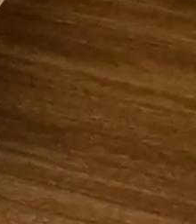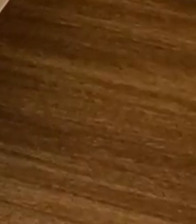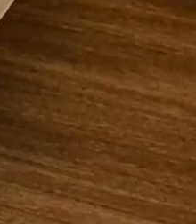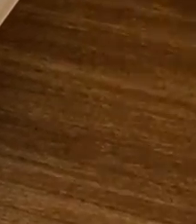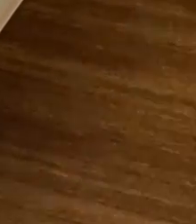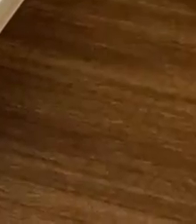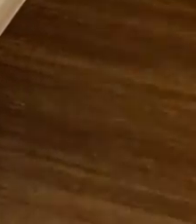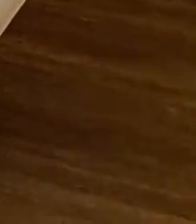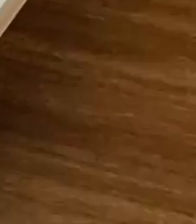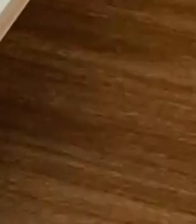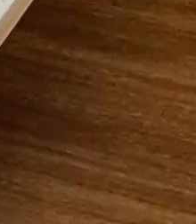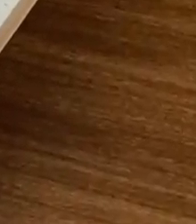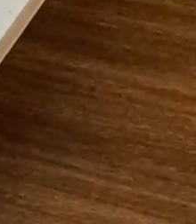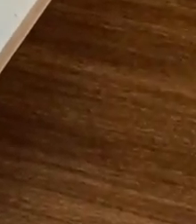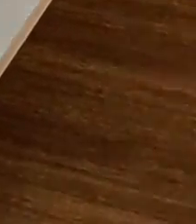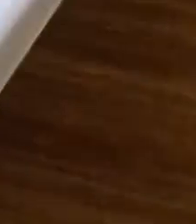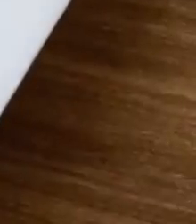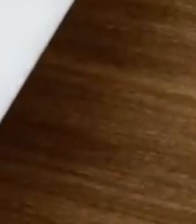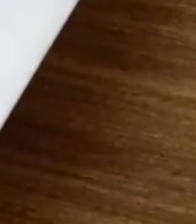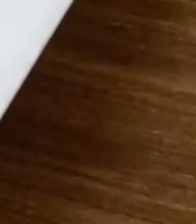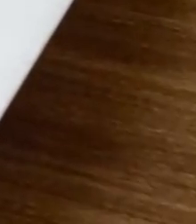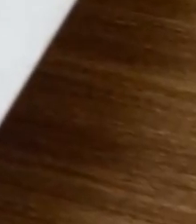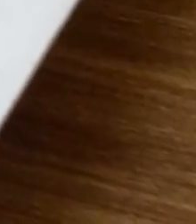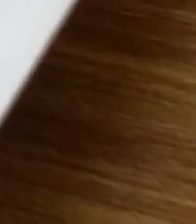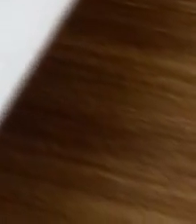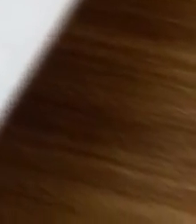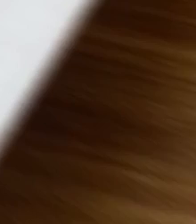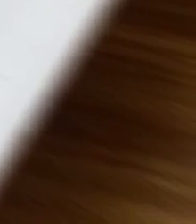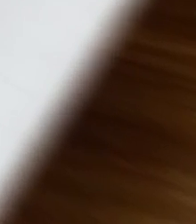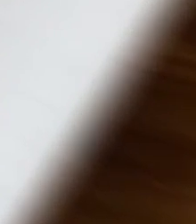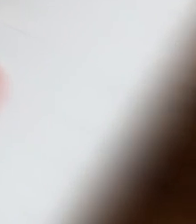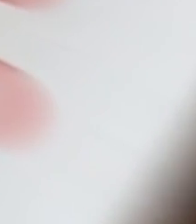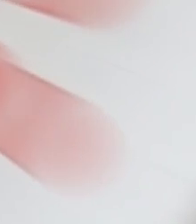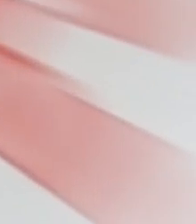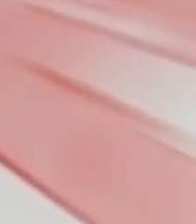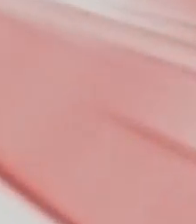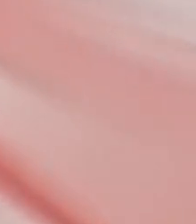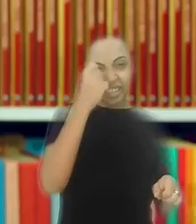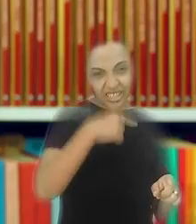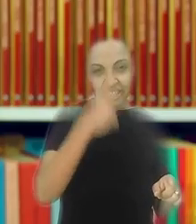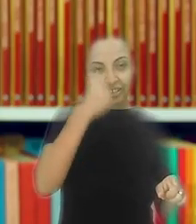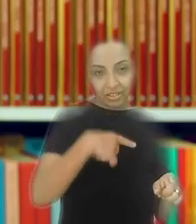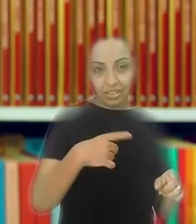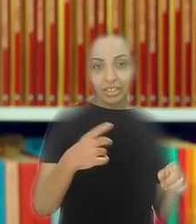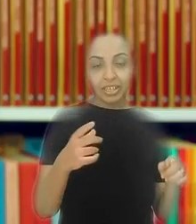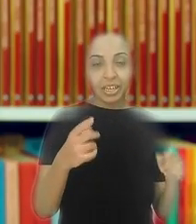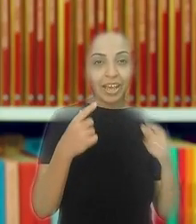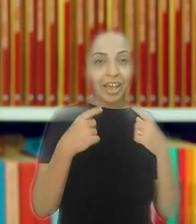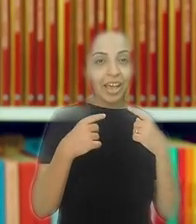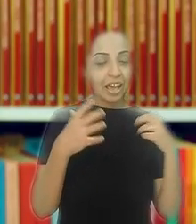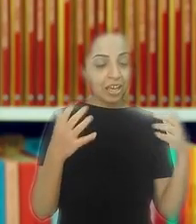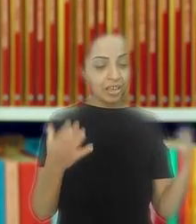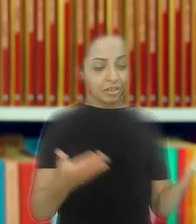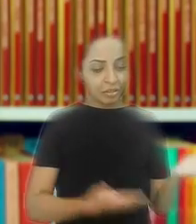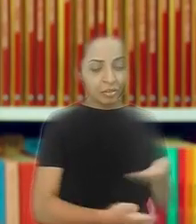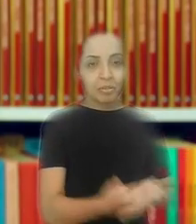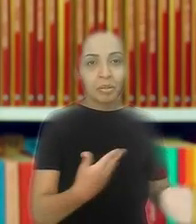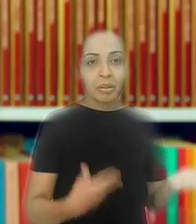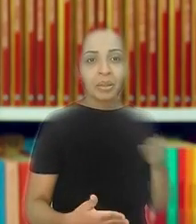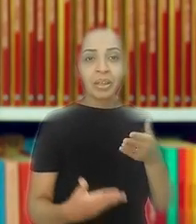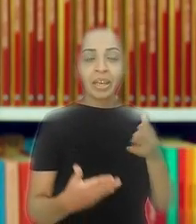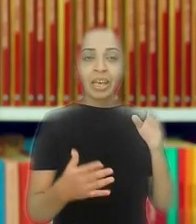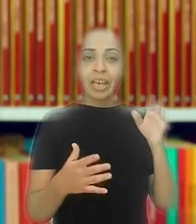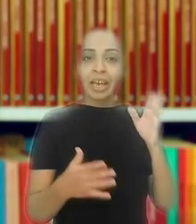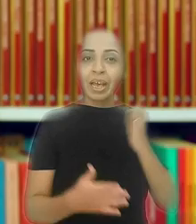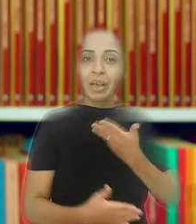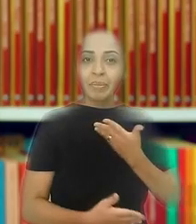não para de espirrar é o Rocha e os dois têm uma amizade e o